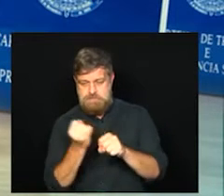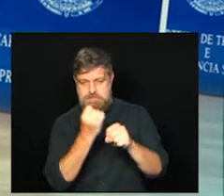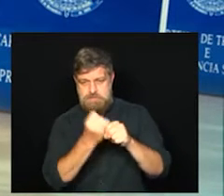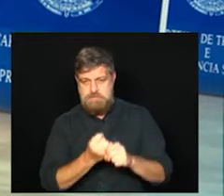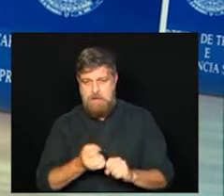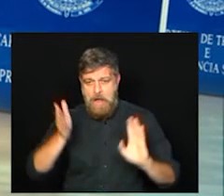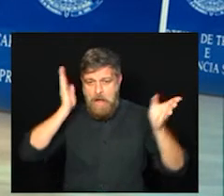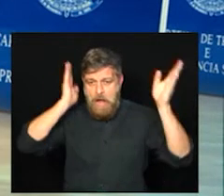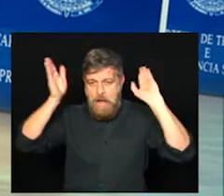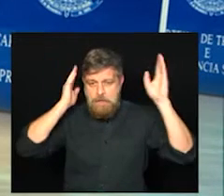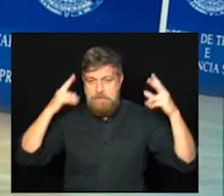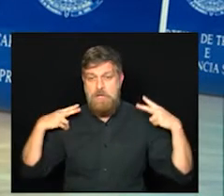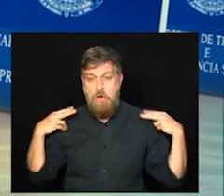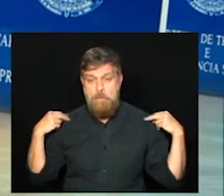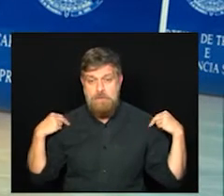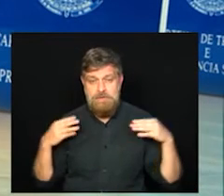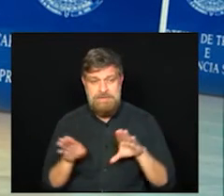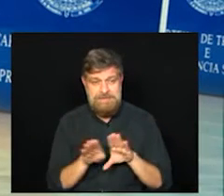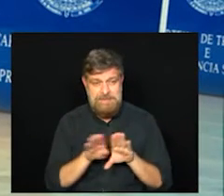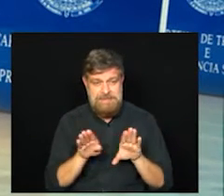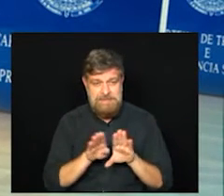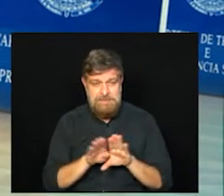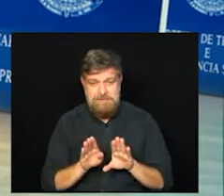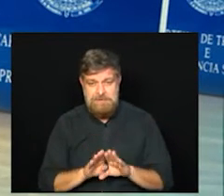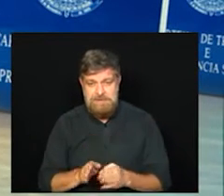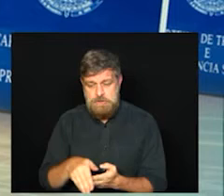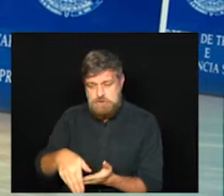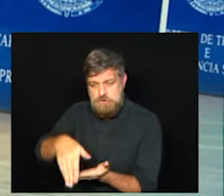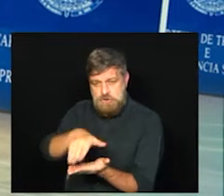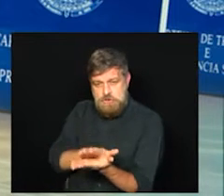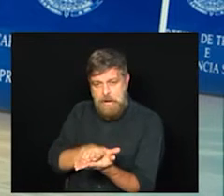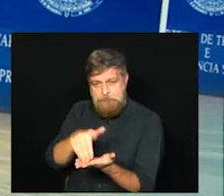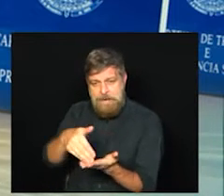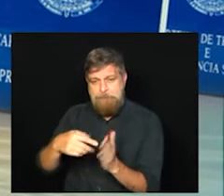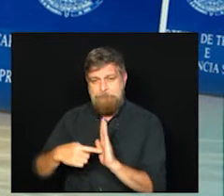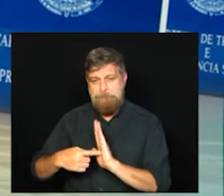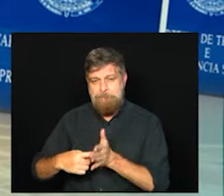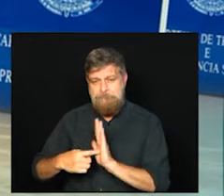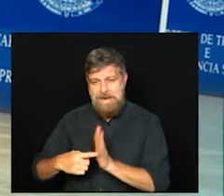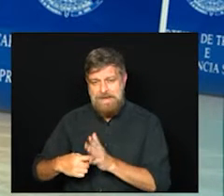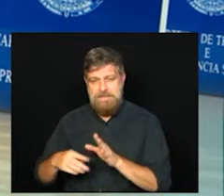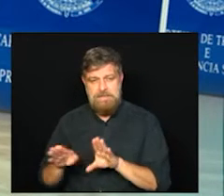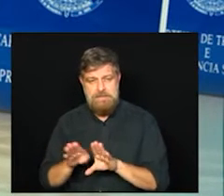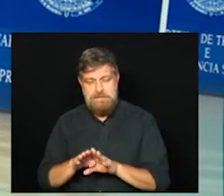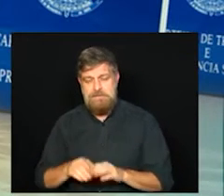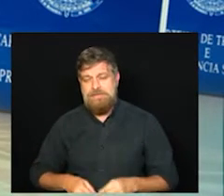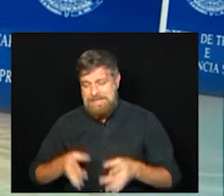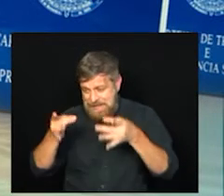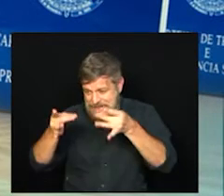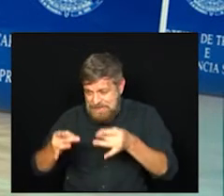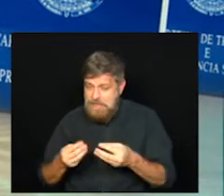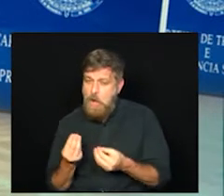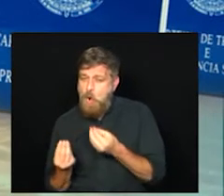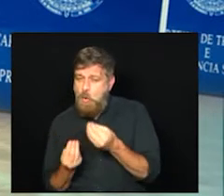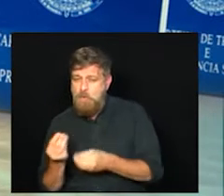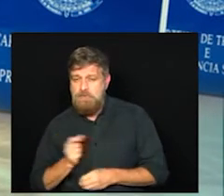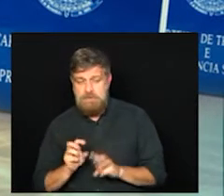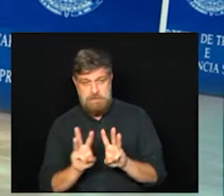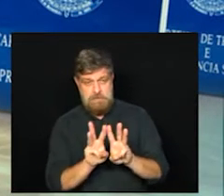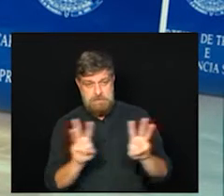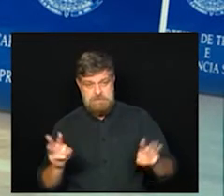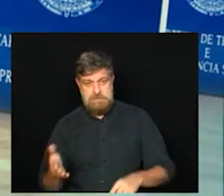caminhão, operador de máquina de dobrar chapas. Para mais detalhes das vagas disponíveis, basta entrar no